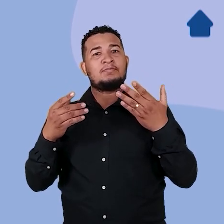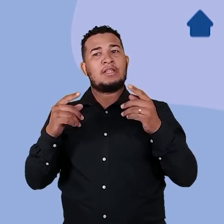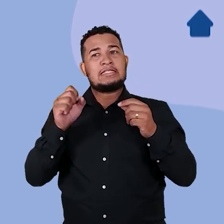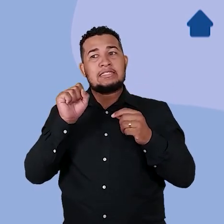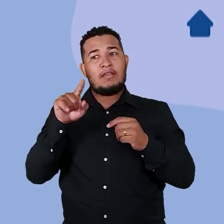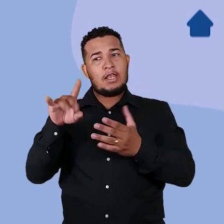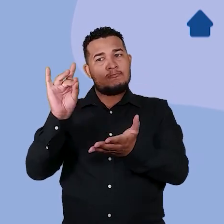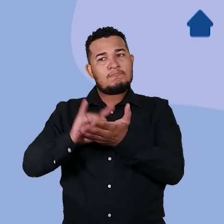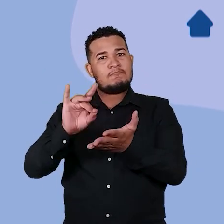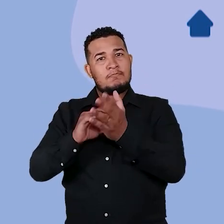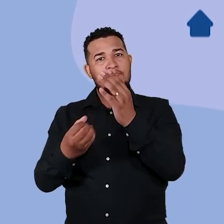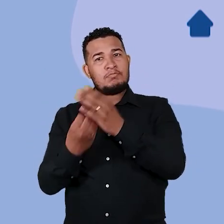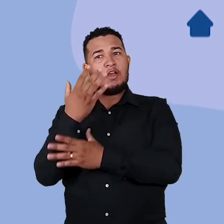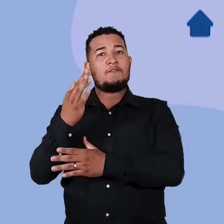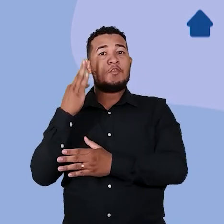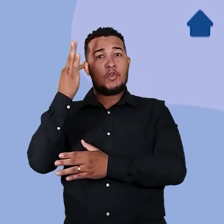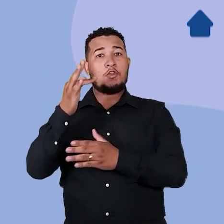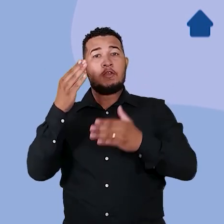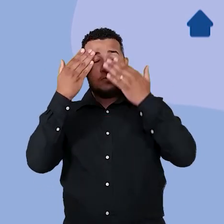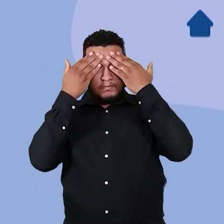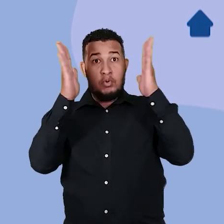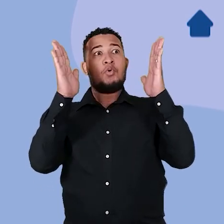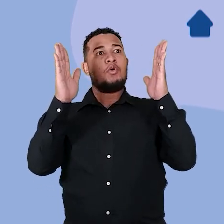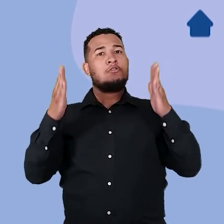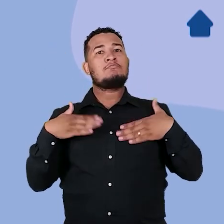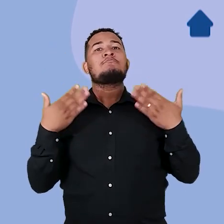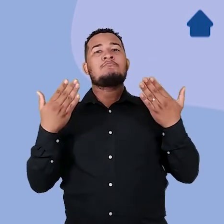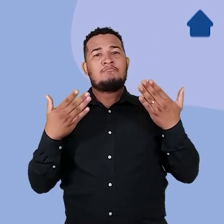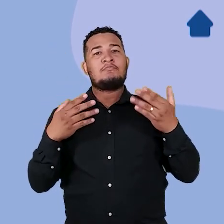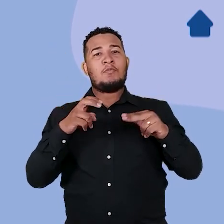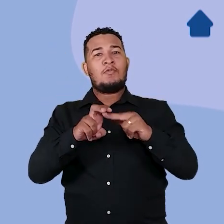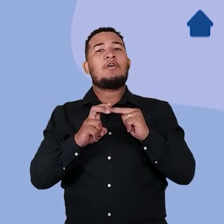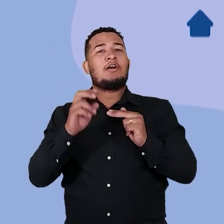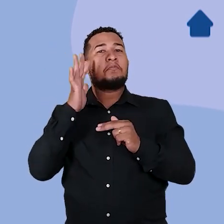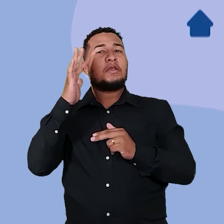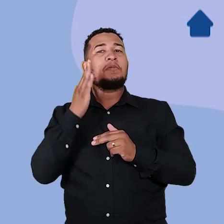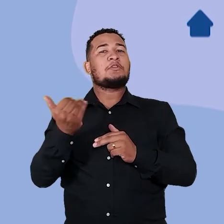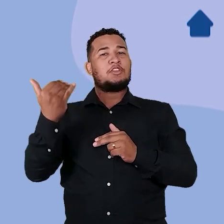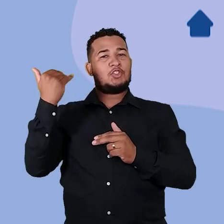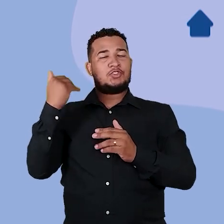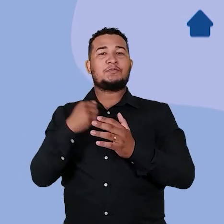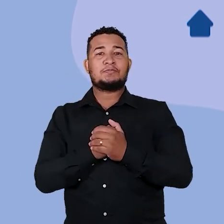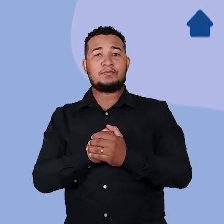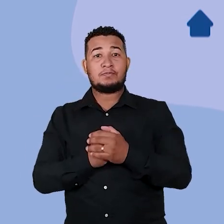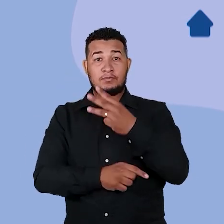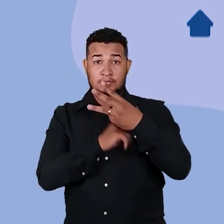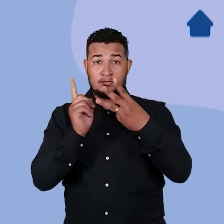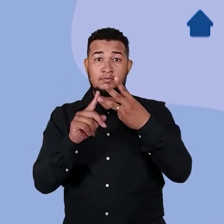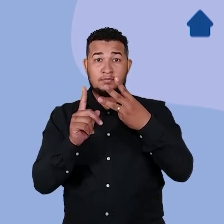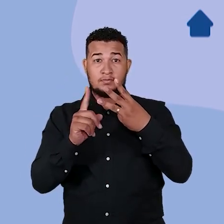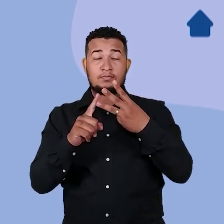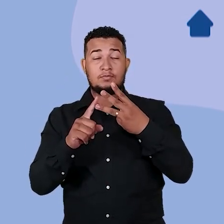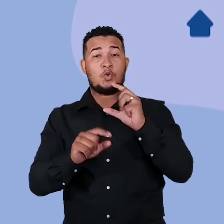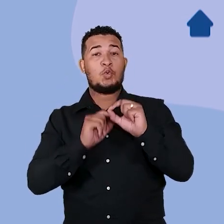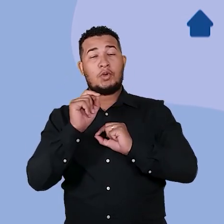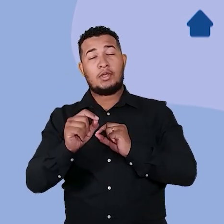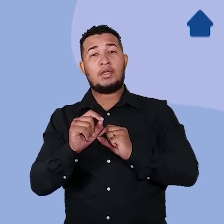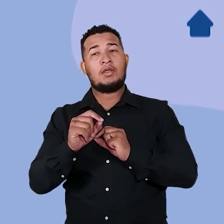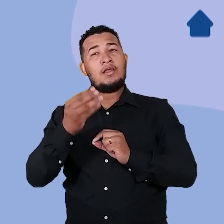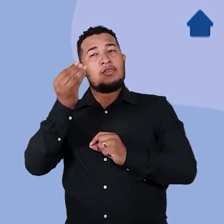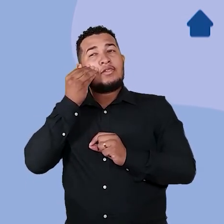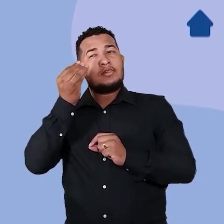espanto, enquanto origem da filosofia, segundo lá o pensamento antigo. Um